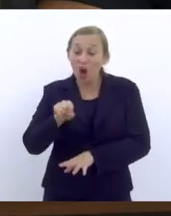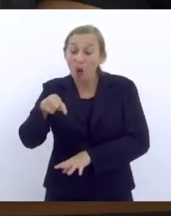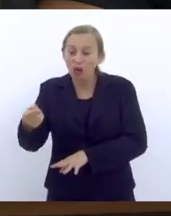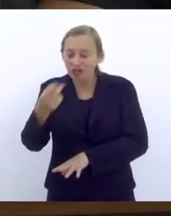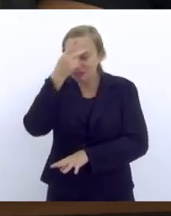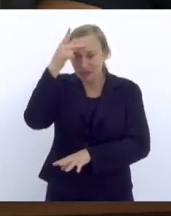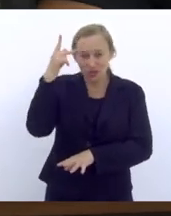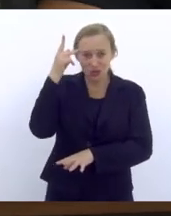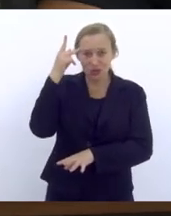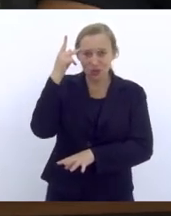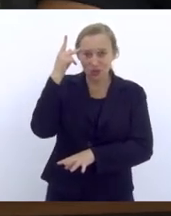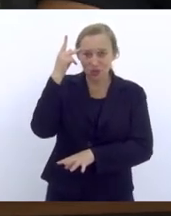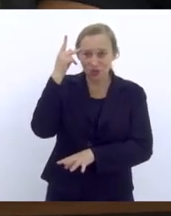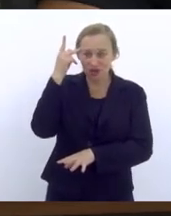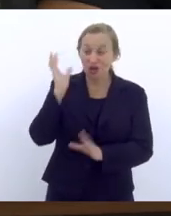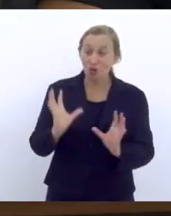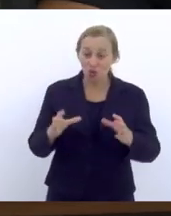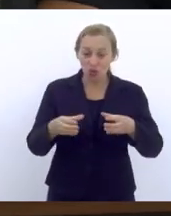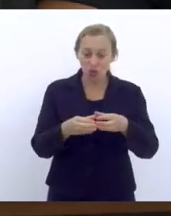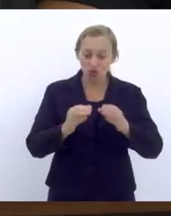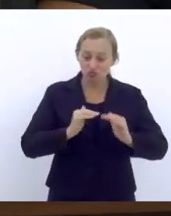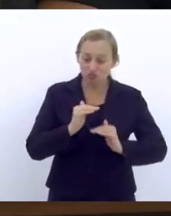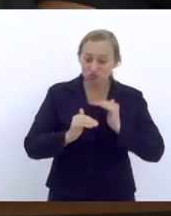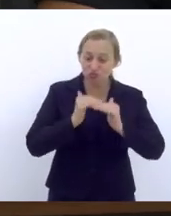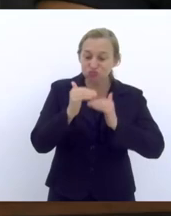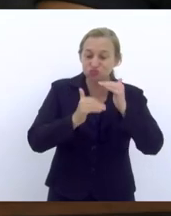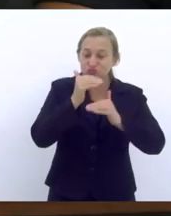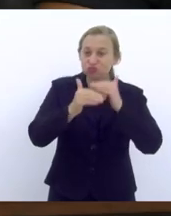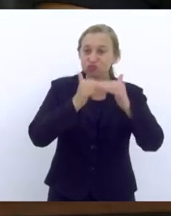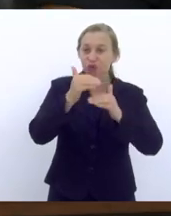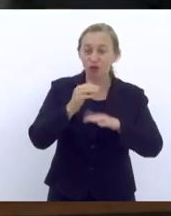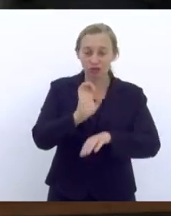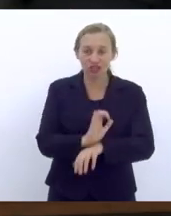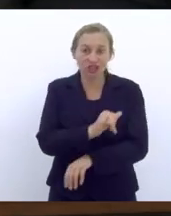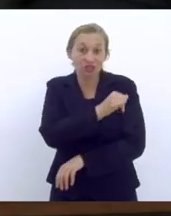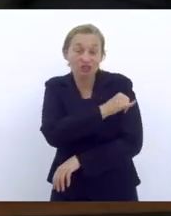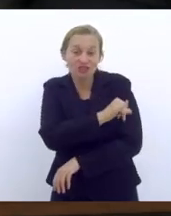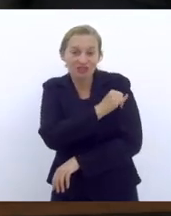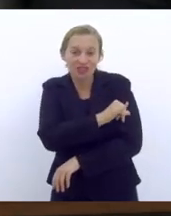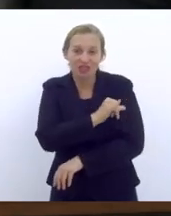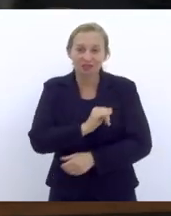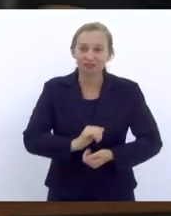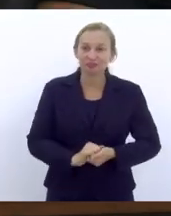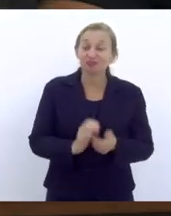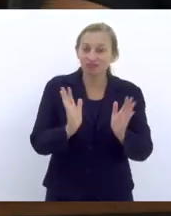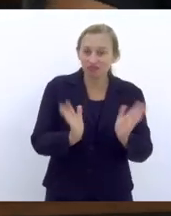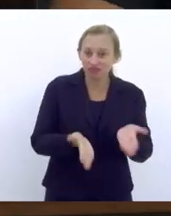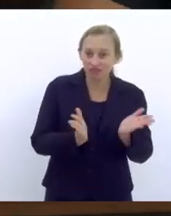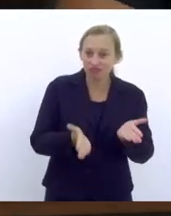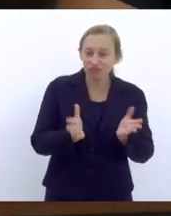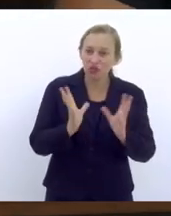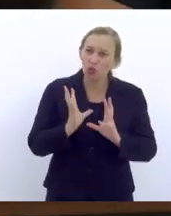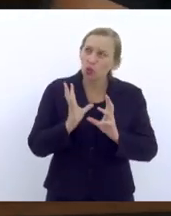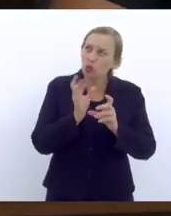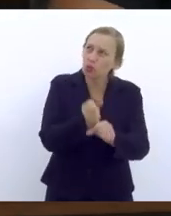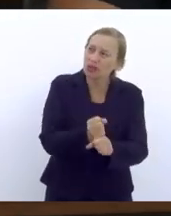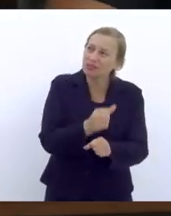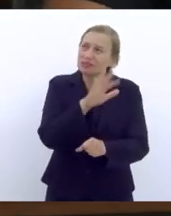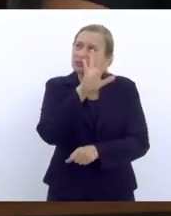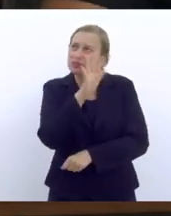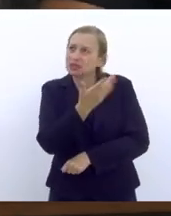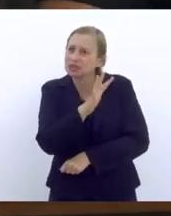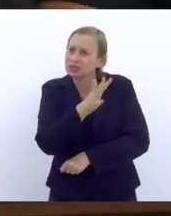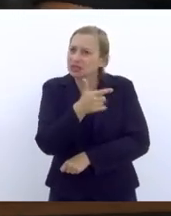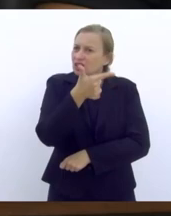tem feito esse grupo desenvolver. No estado do Rio de Janeiro, nós hoje somamos